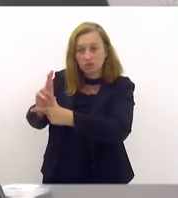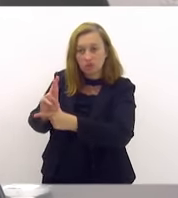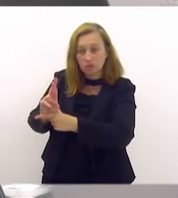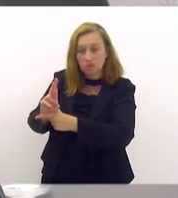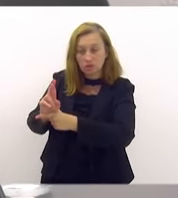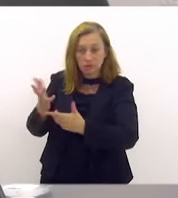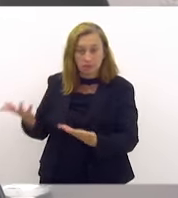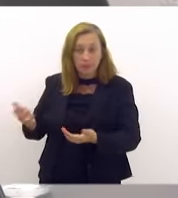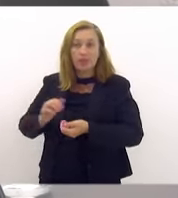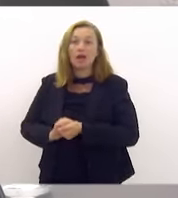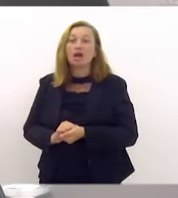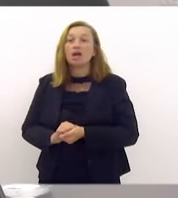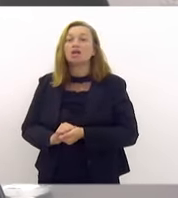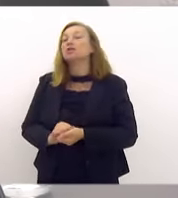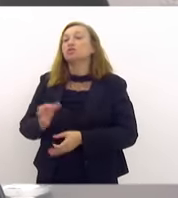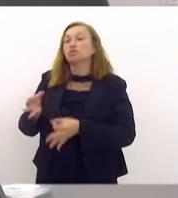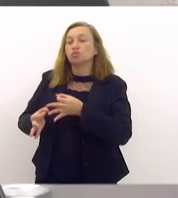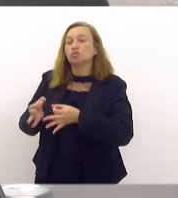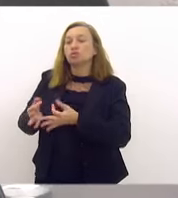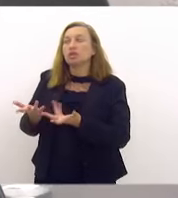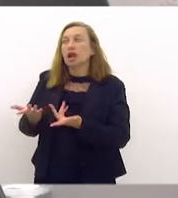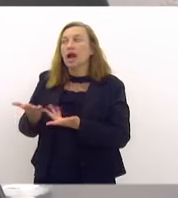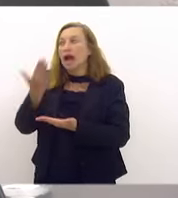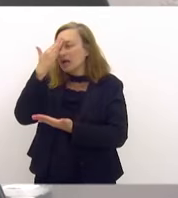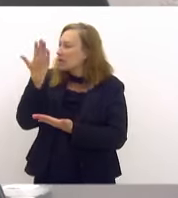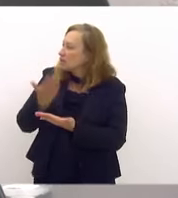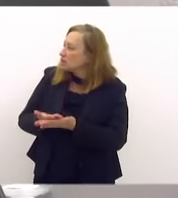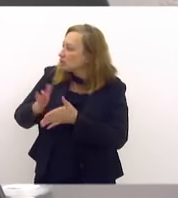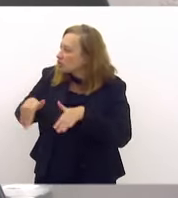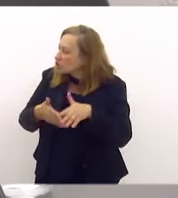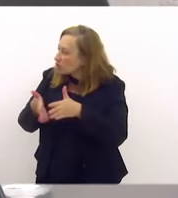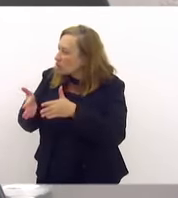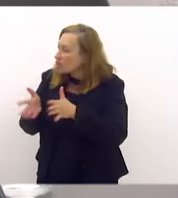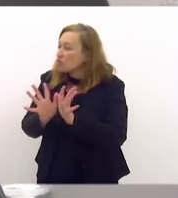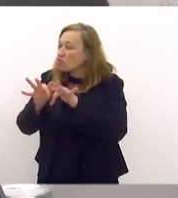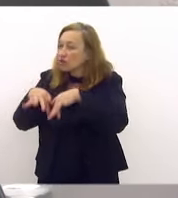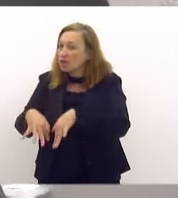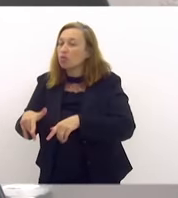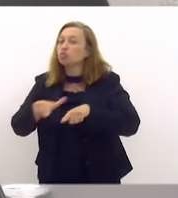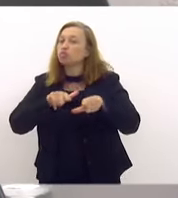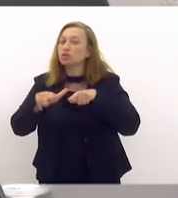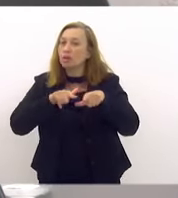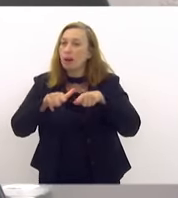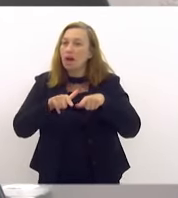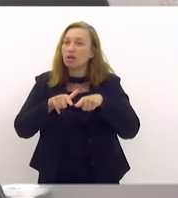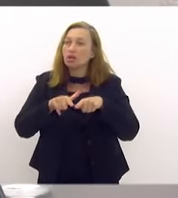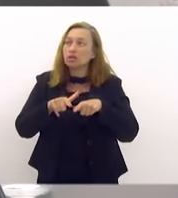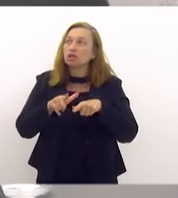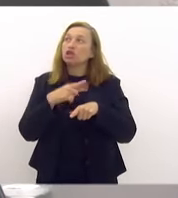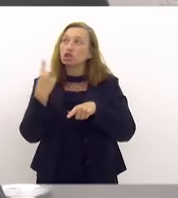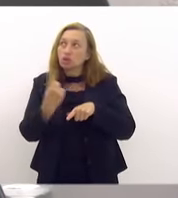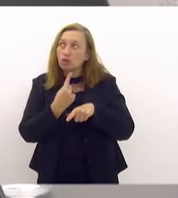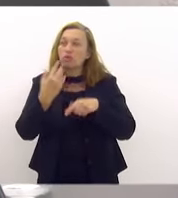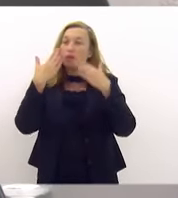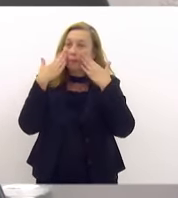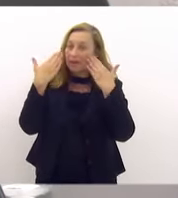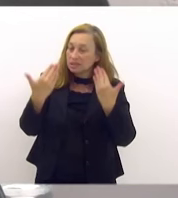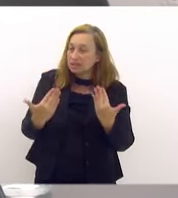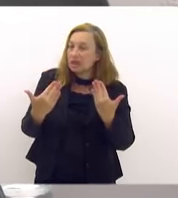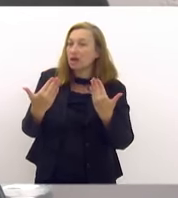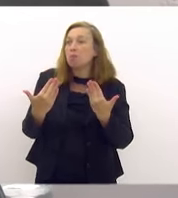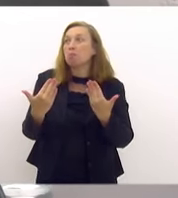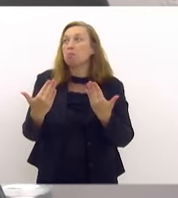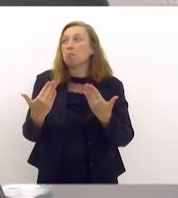eh e acredito que a gente tá caminhando pro final desse trabalho em que nós vamos apresentar